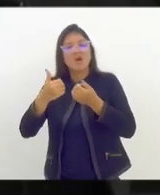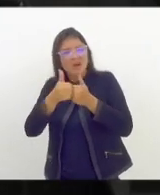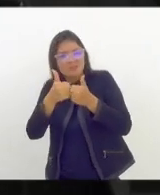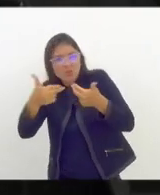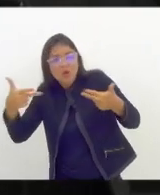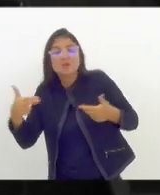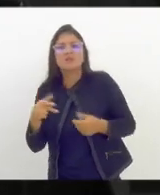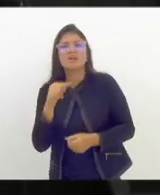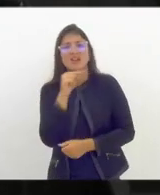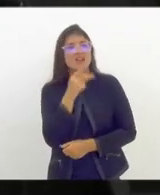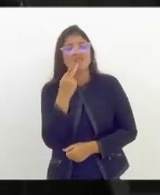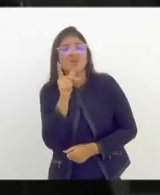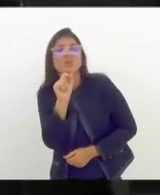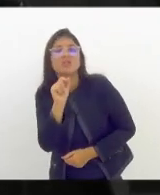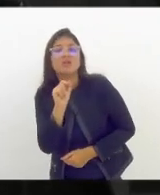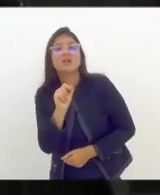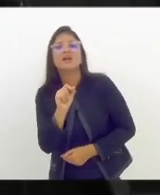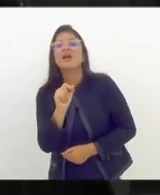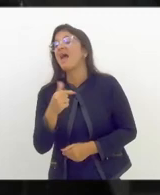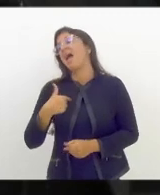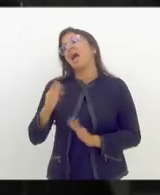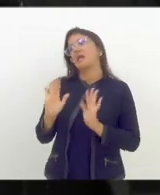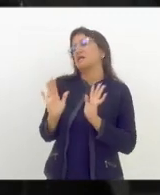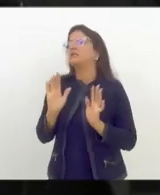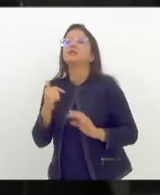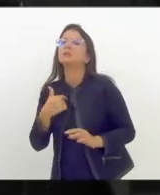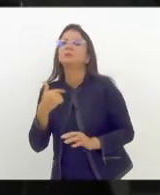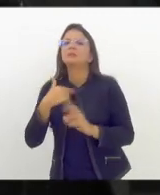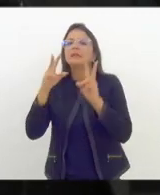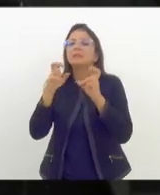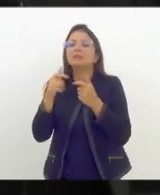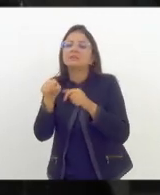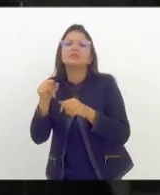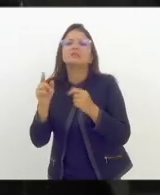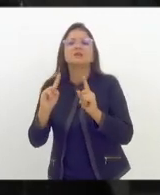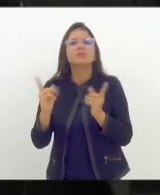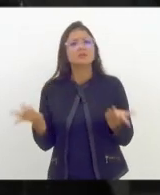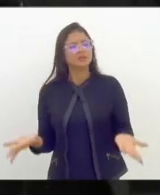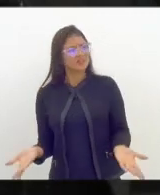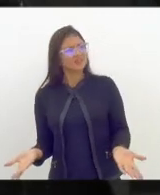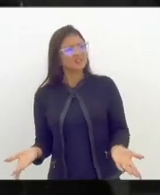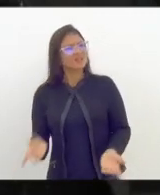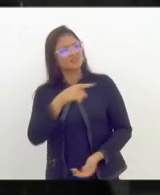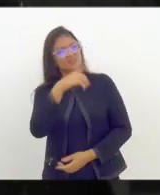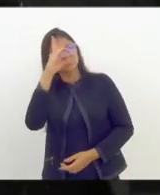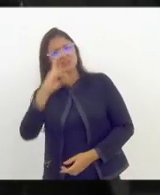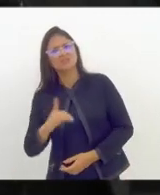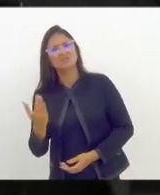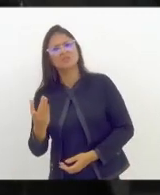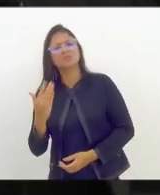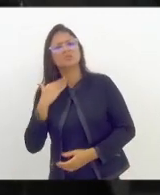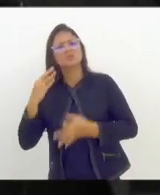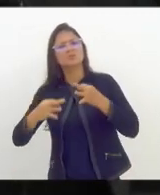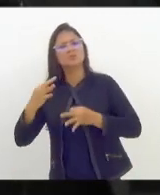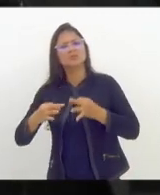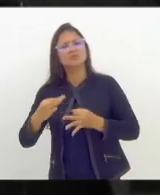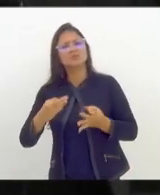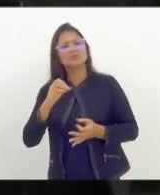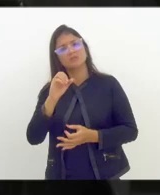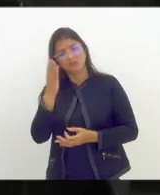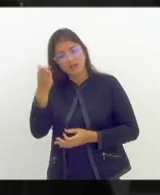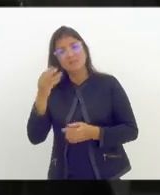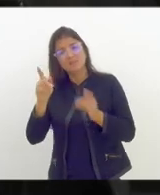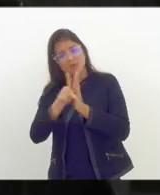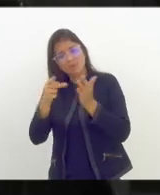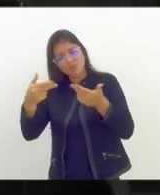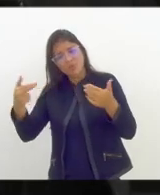o secretário de transporte se declarou impedido de tratar do tema, que foi diretor jurídico da Supervia em 2012, até 2012,